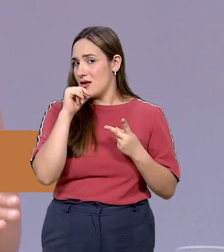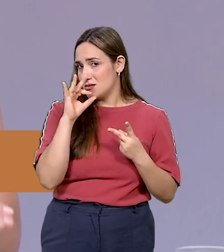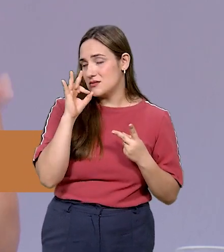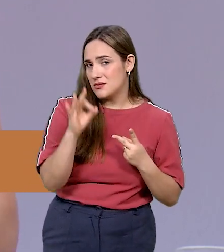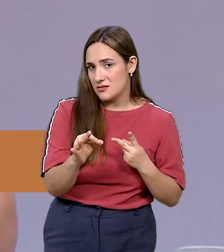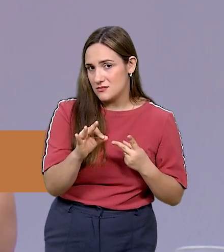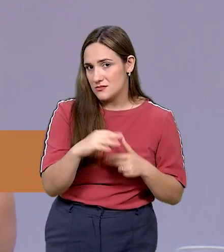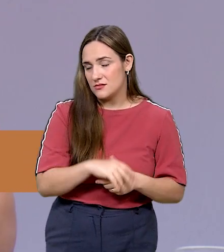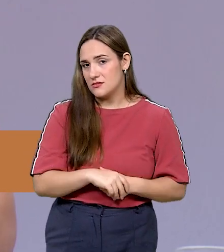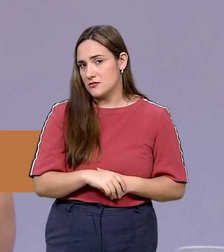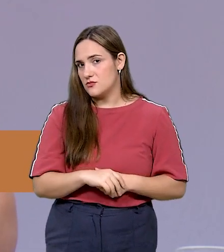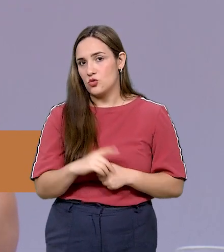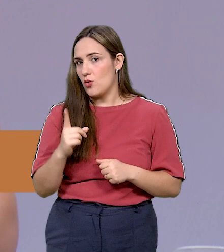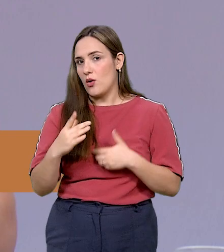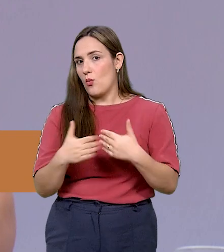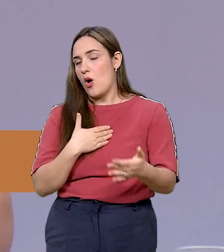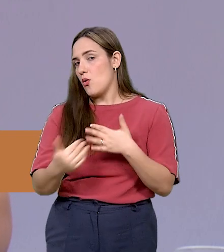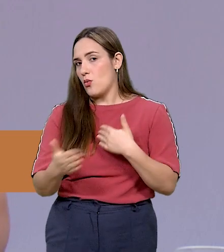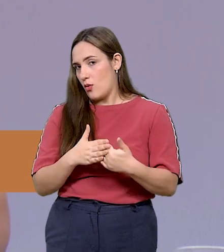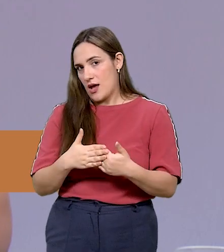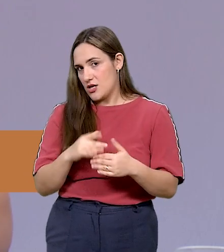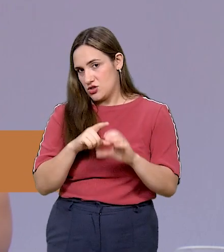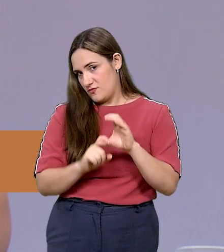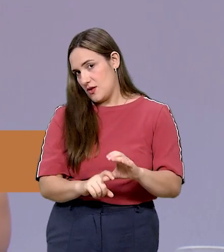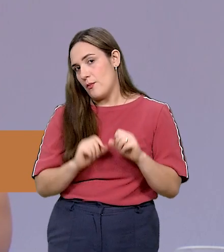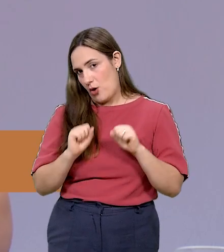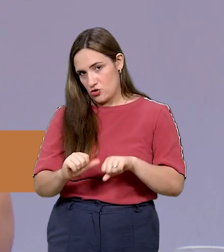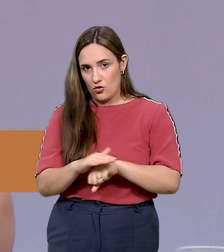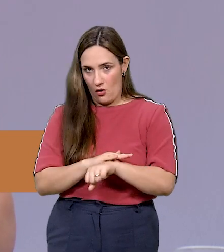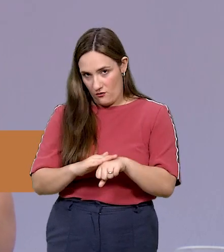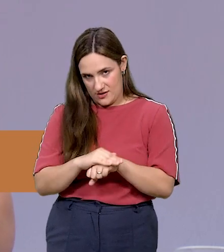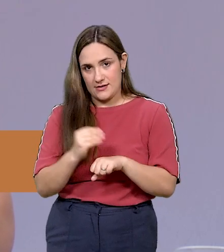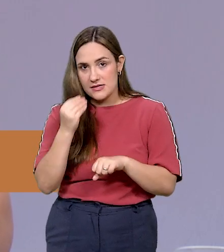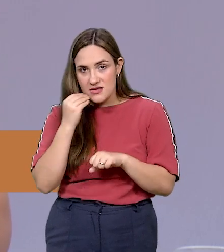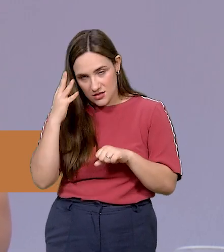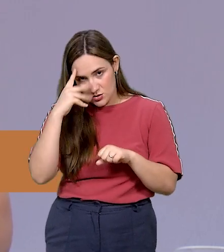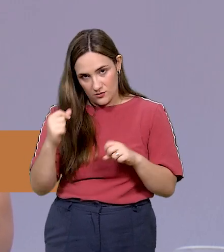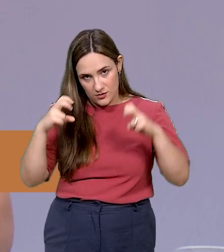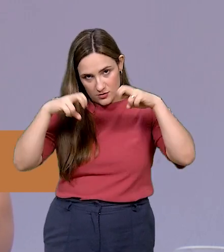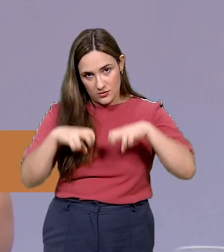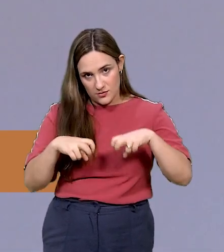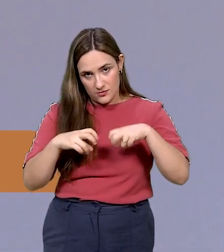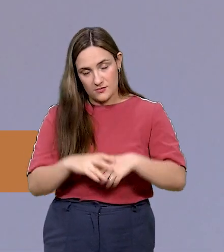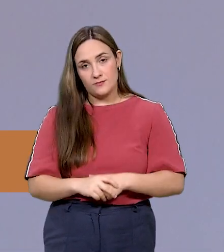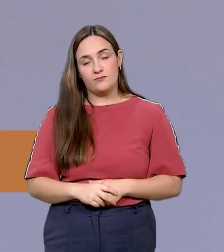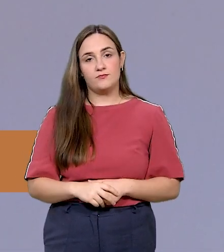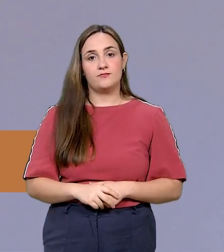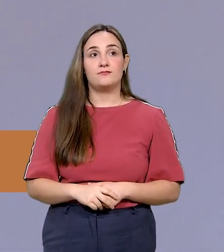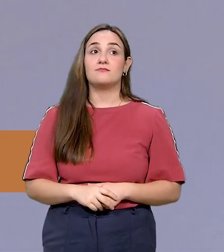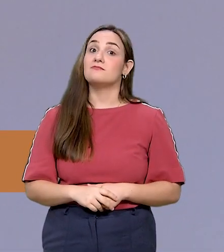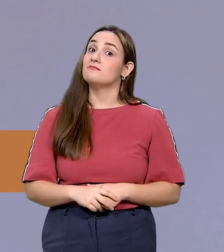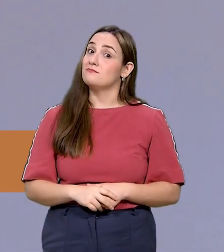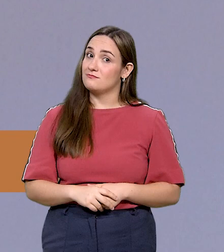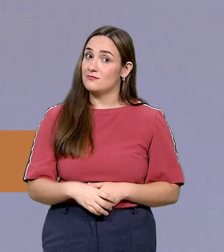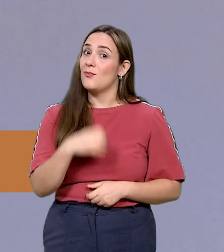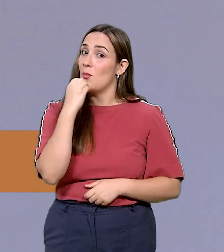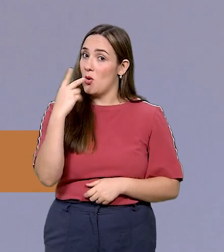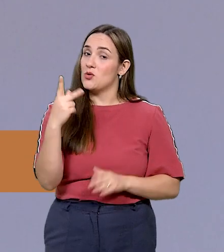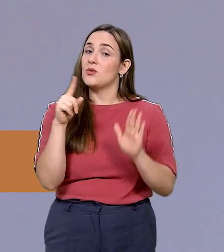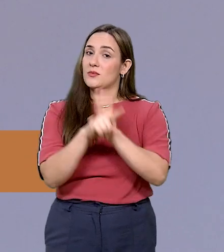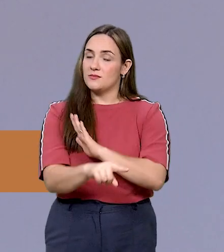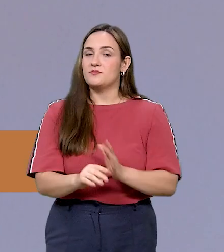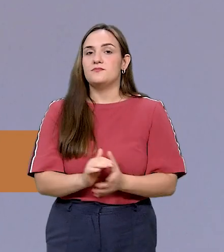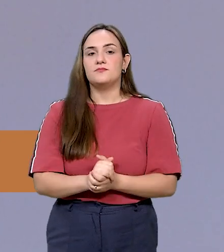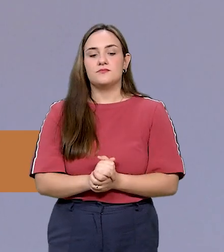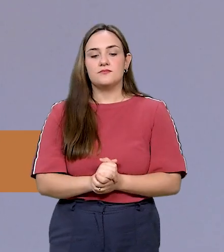água. Não é qualquer tipo de dívida que, às vezes, pode ser conciliada nessa Câmara? Boa, muito boa essa pergunta.